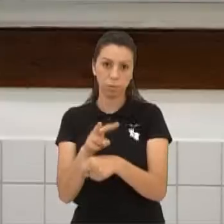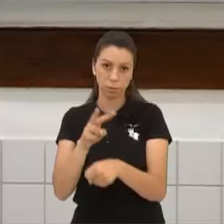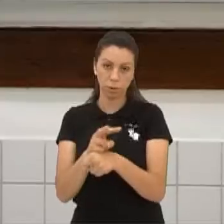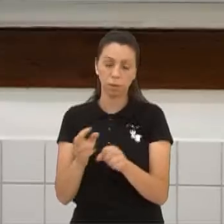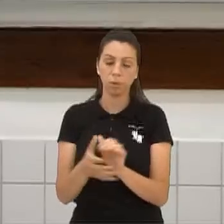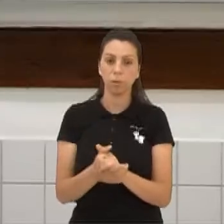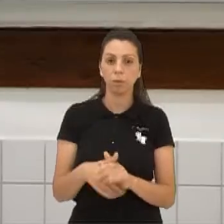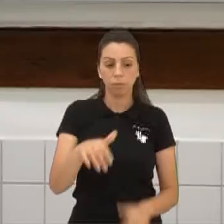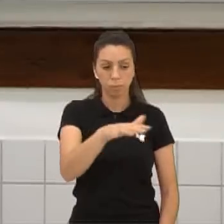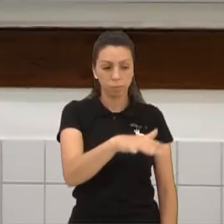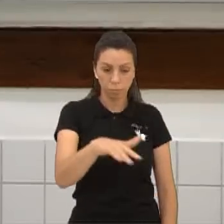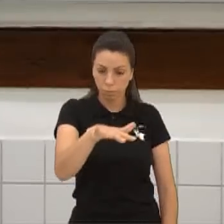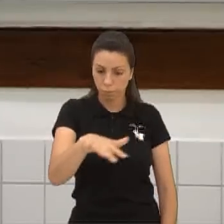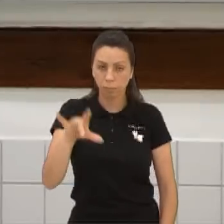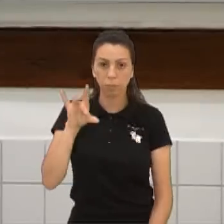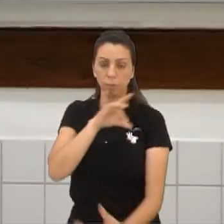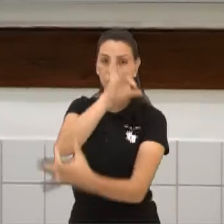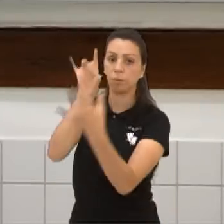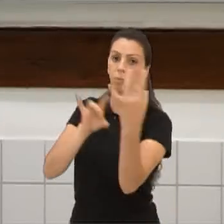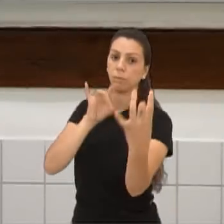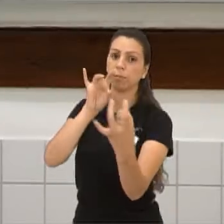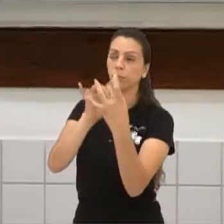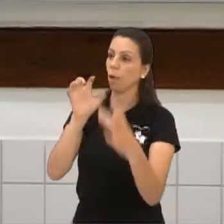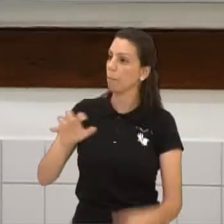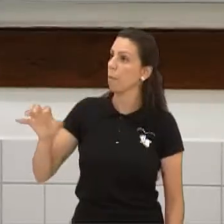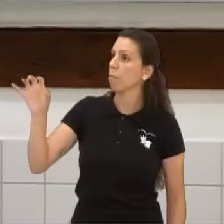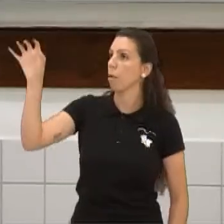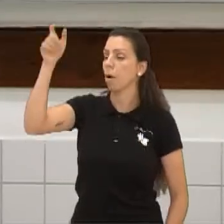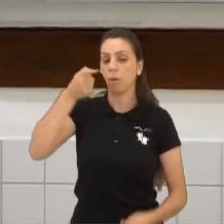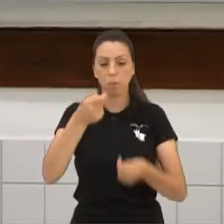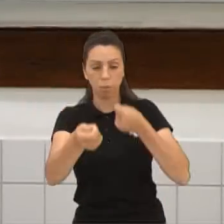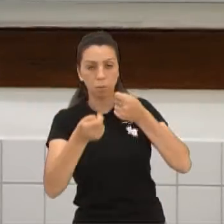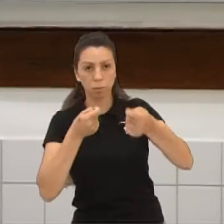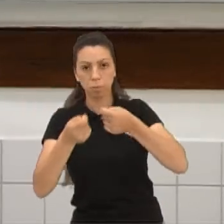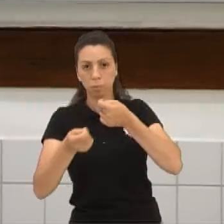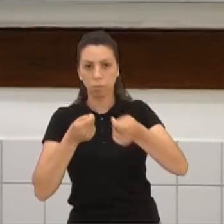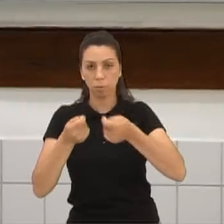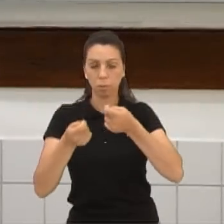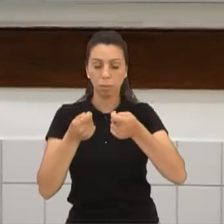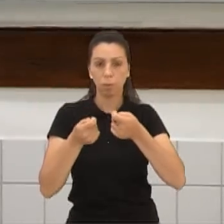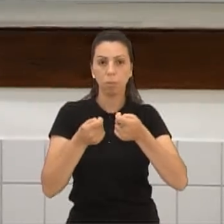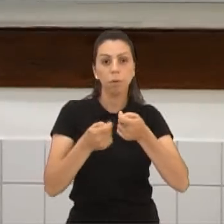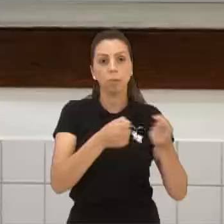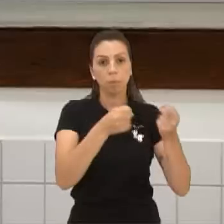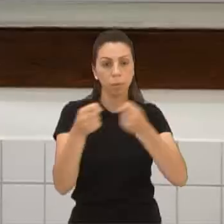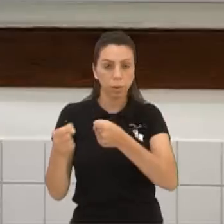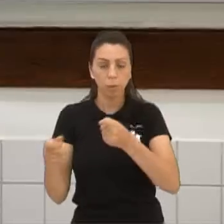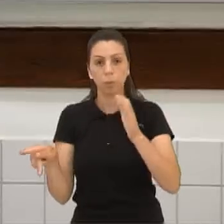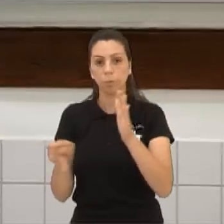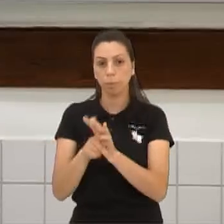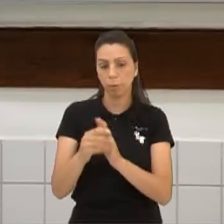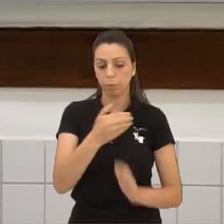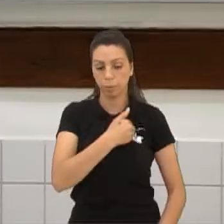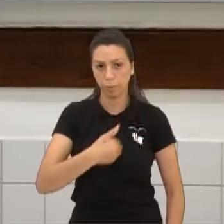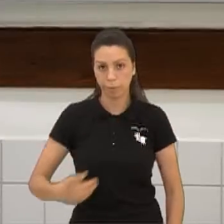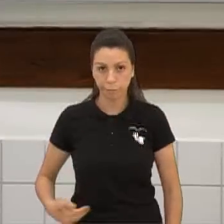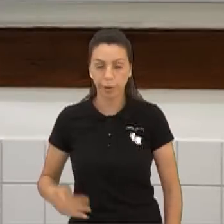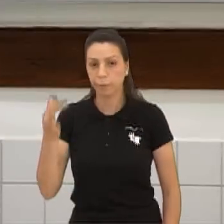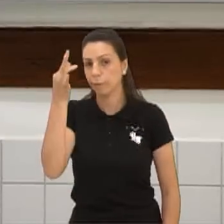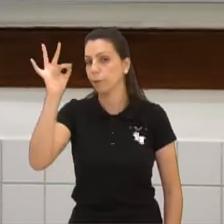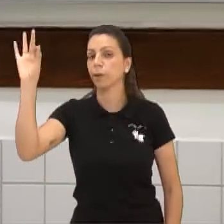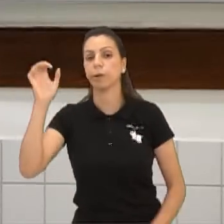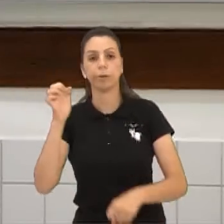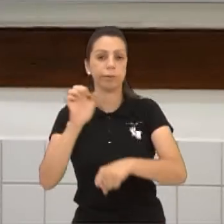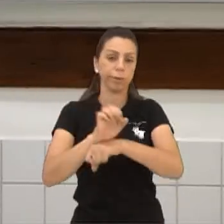são regiões específicas, áreas específicas, controladas pelo poder público, né? Então pelo poder público federal,